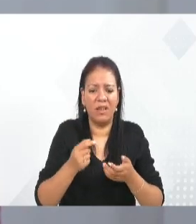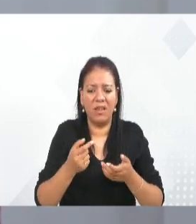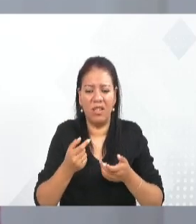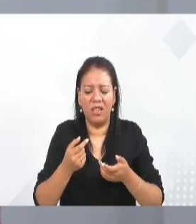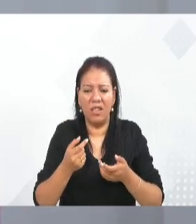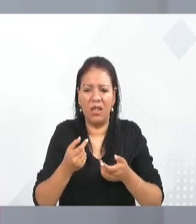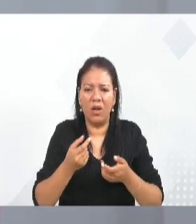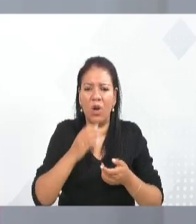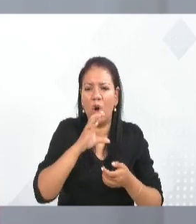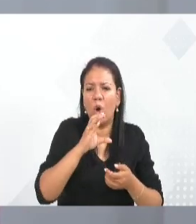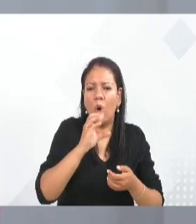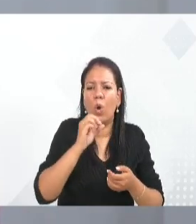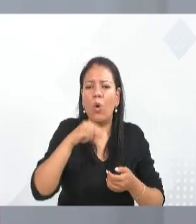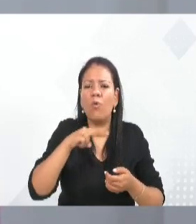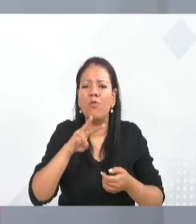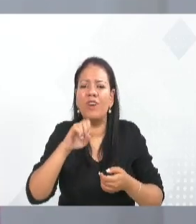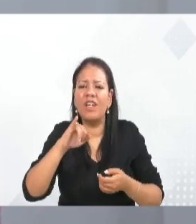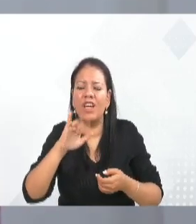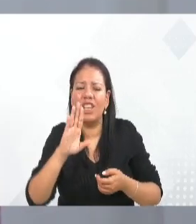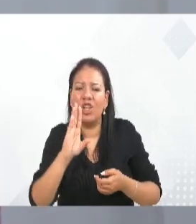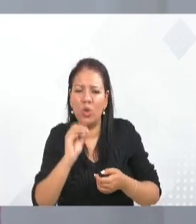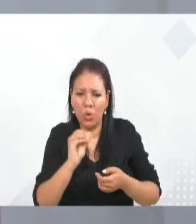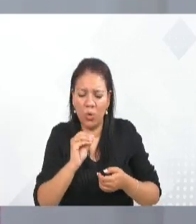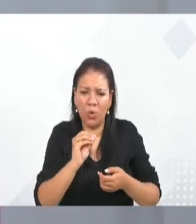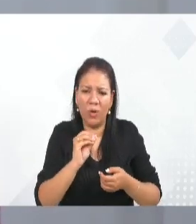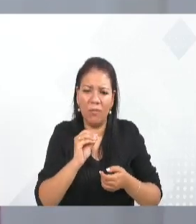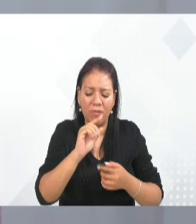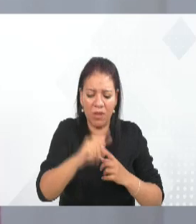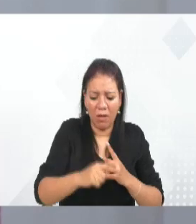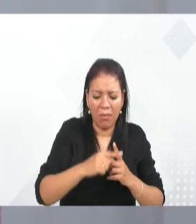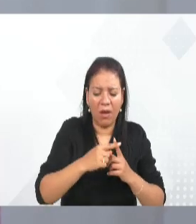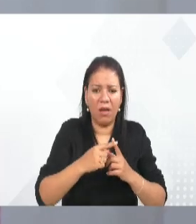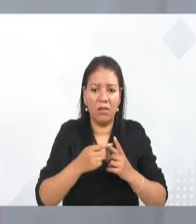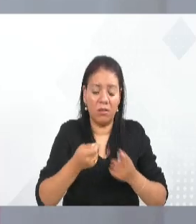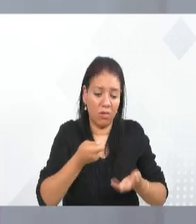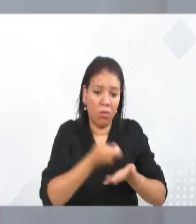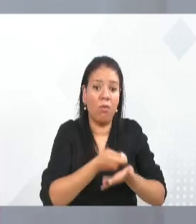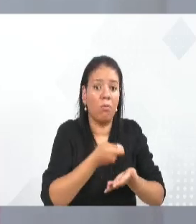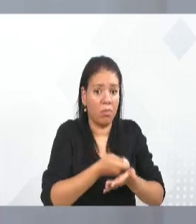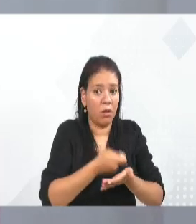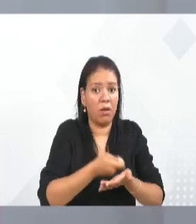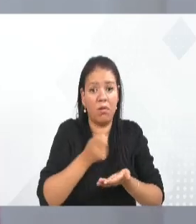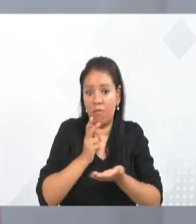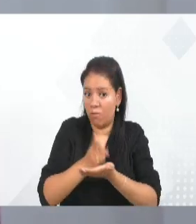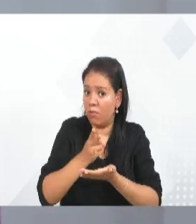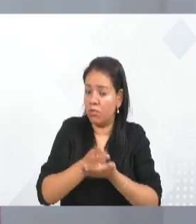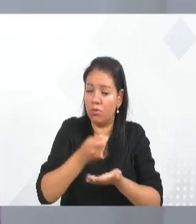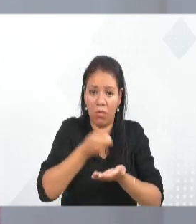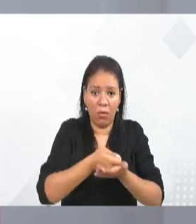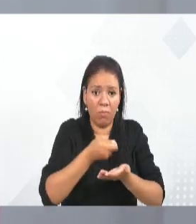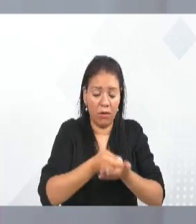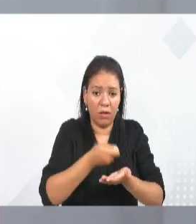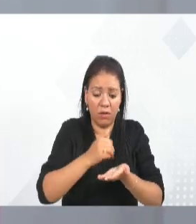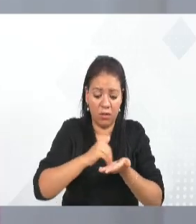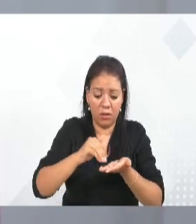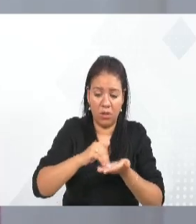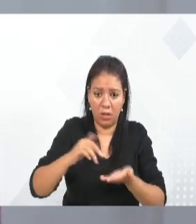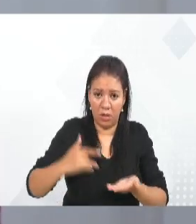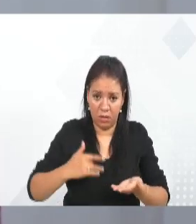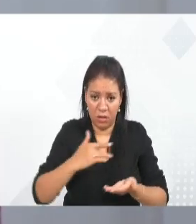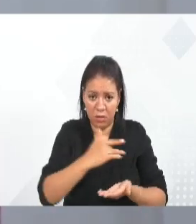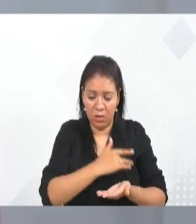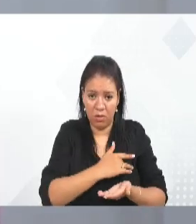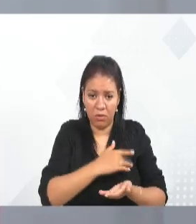convênio mas fiz a minha parte cobrei e continuarei cobrando para que a secretaria de saúde